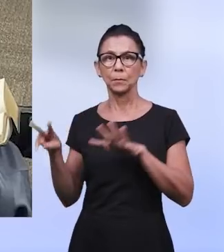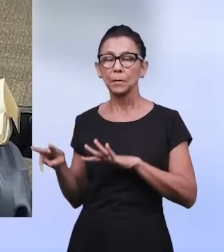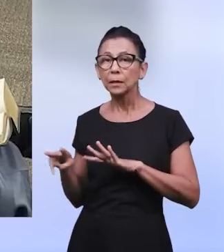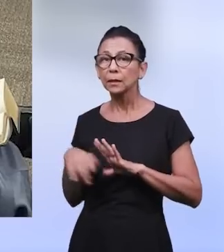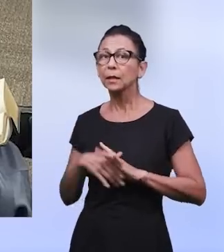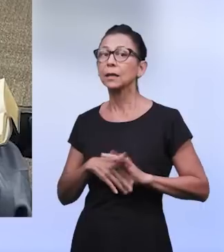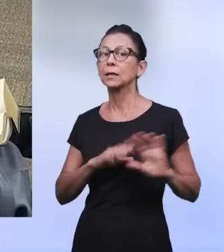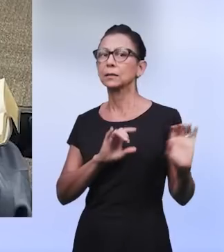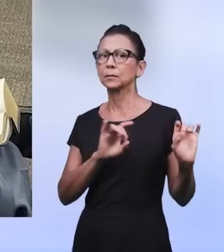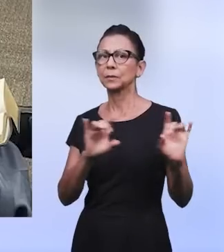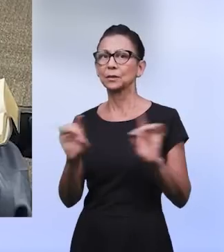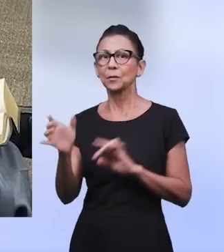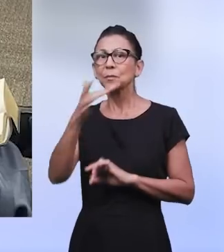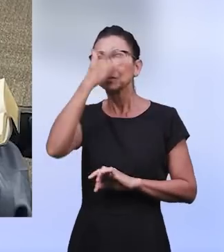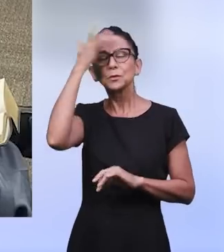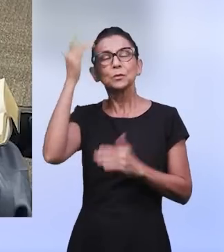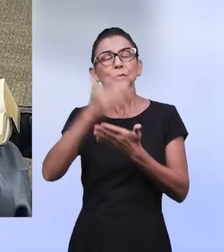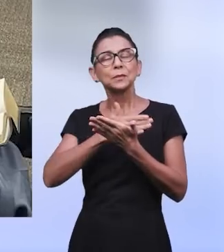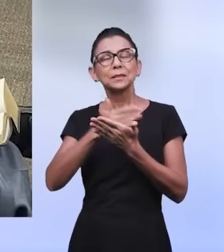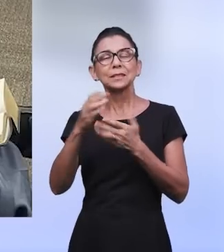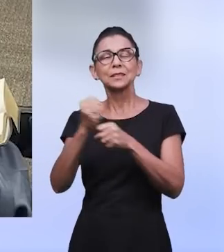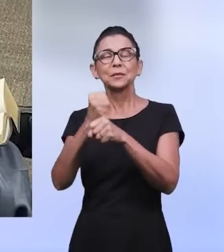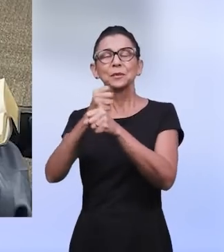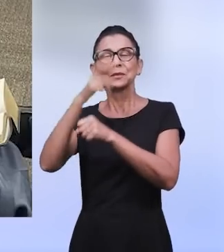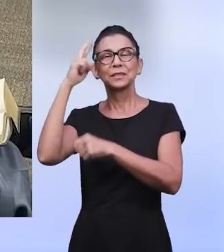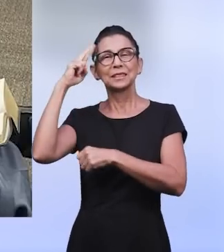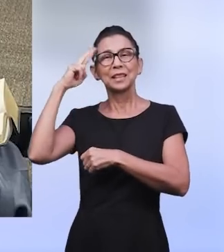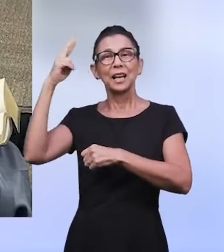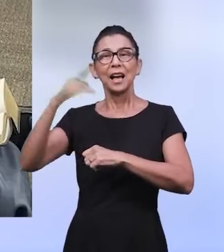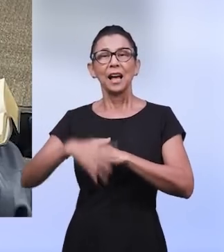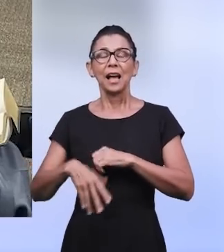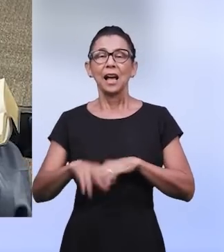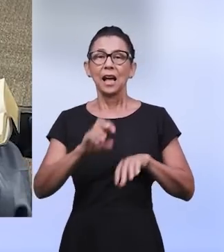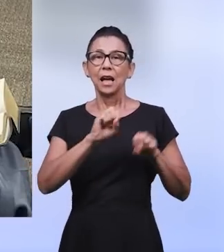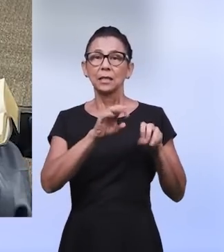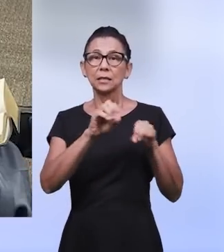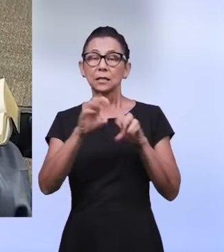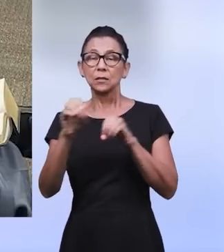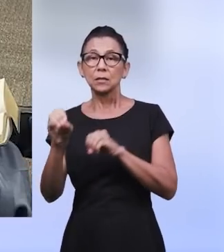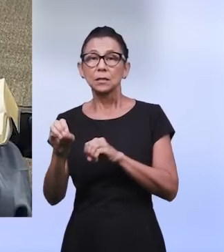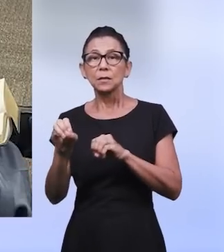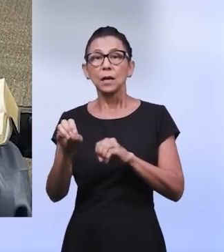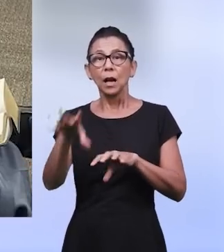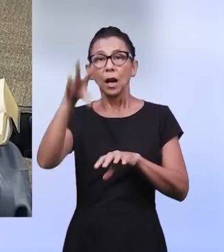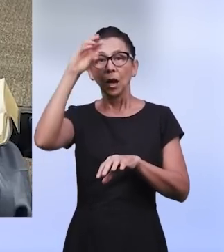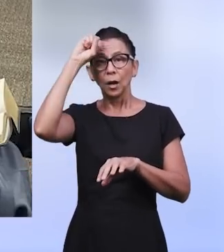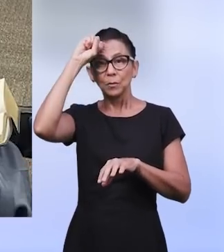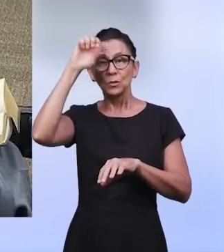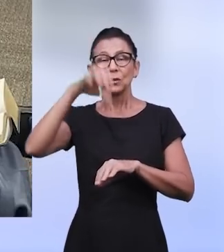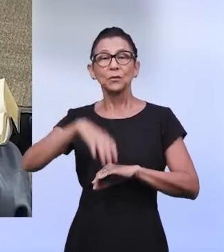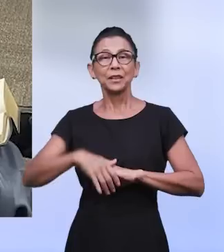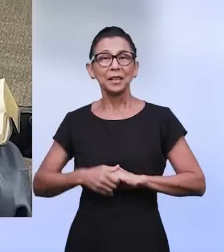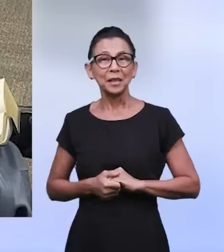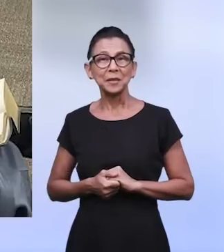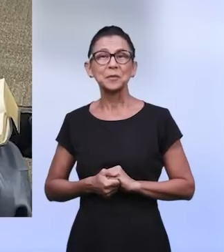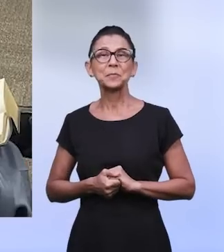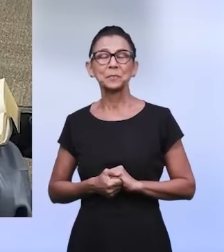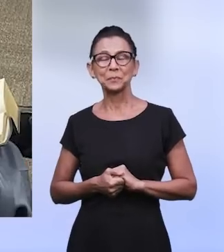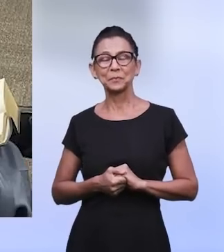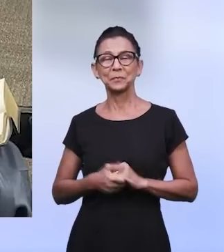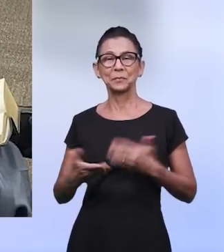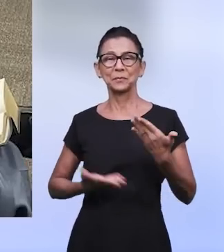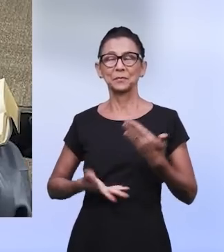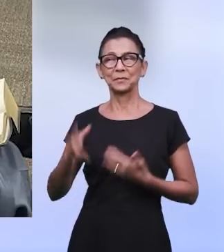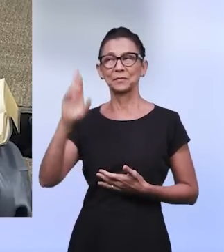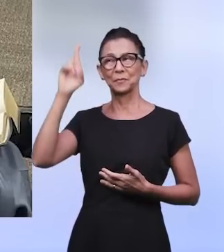mais especial para os novos convertidos que puderam absorver ensinamentos fundamentais para caminharem como novas criaturas em